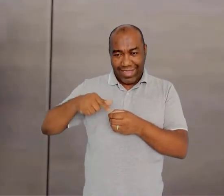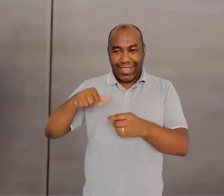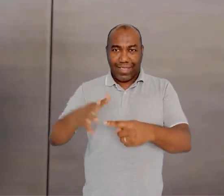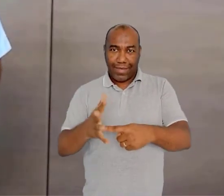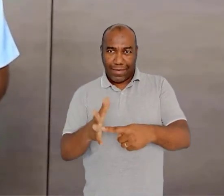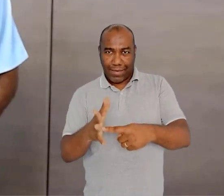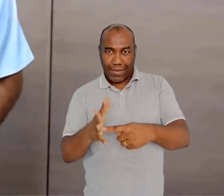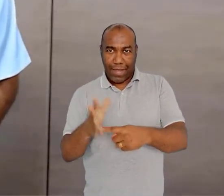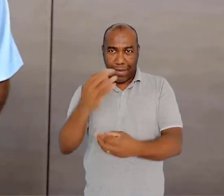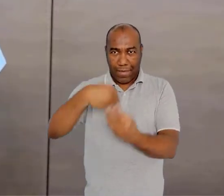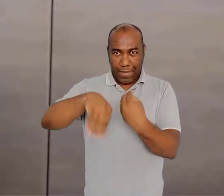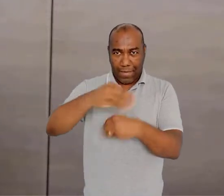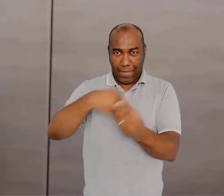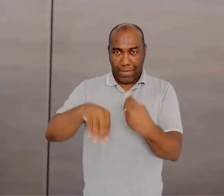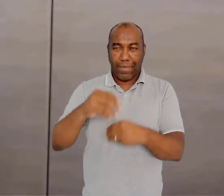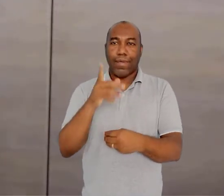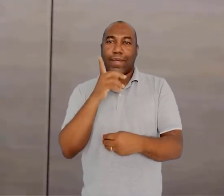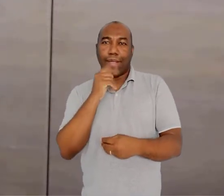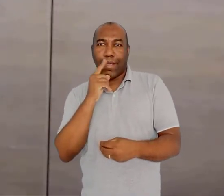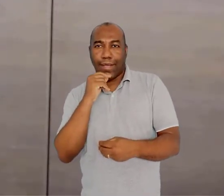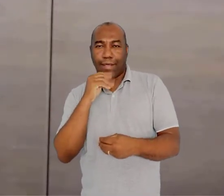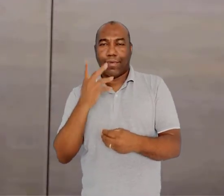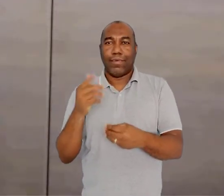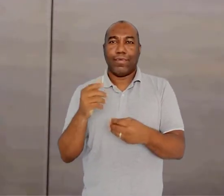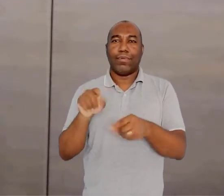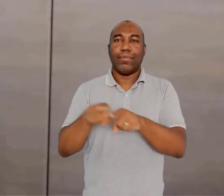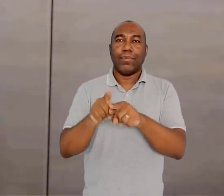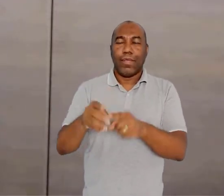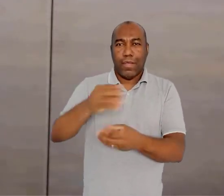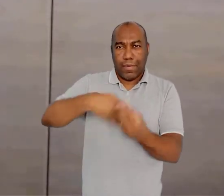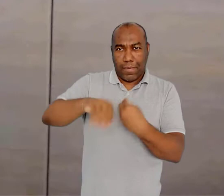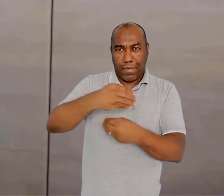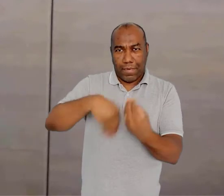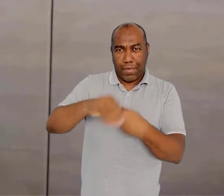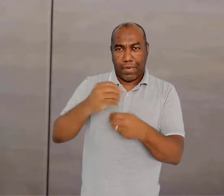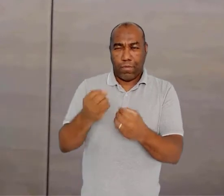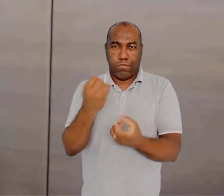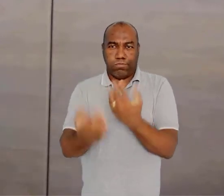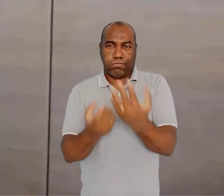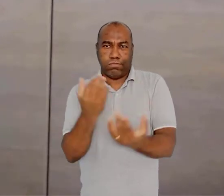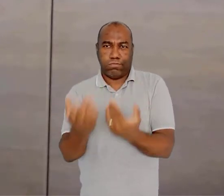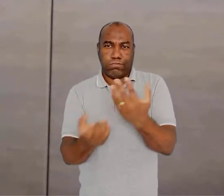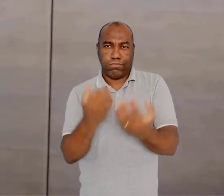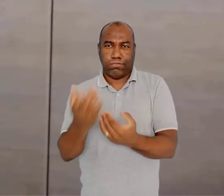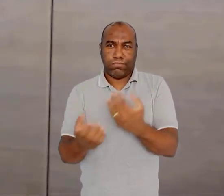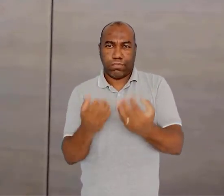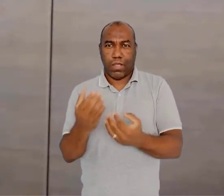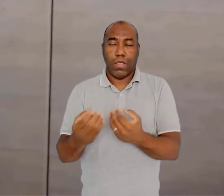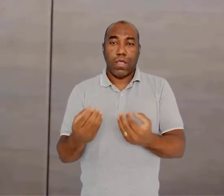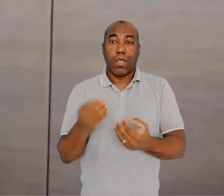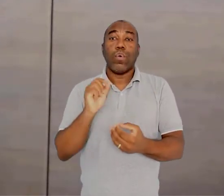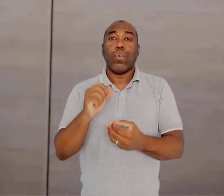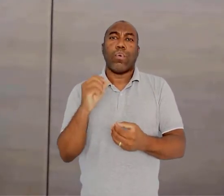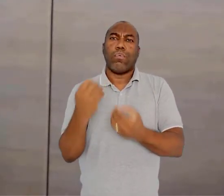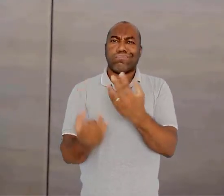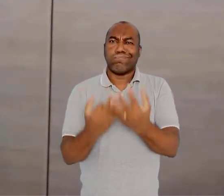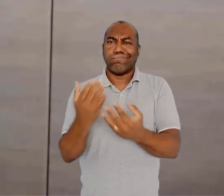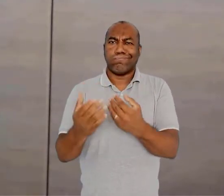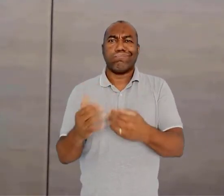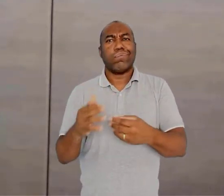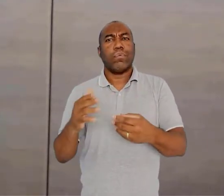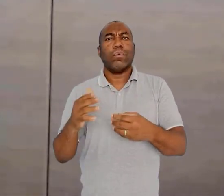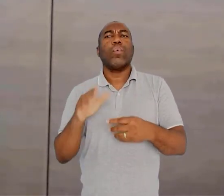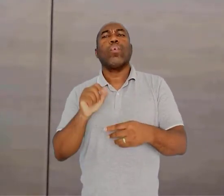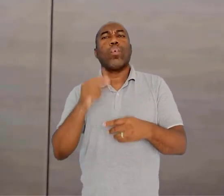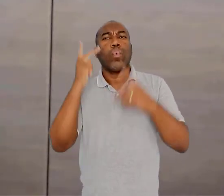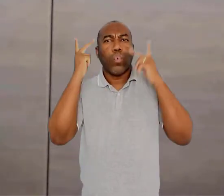Então, pessoal, as combustões, a gente vai ver o básico dela, que é combustível, que é comburente. Só que a aplicação nela em exercícios, quem